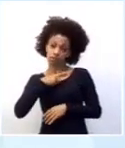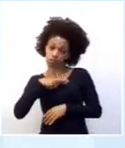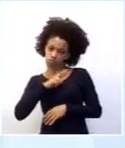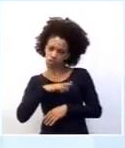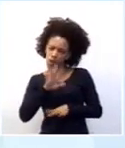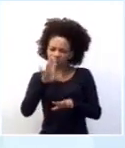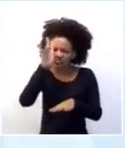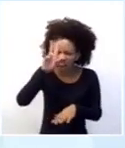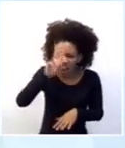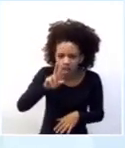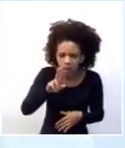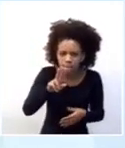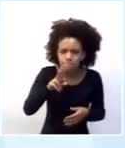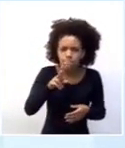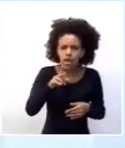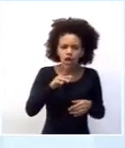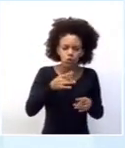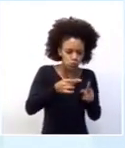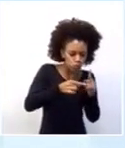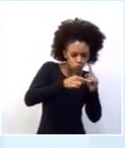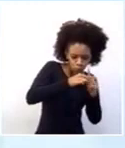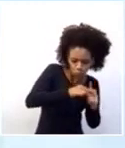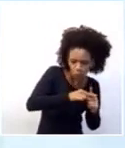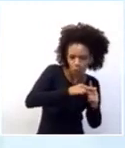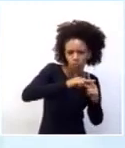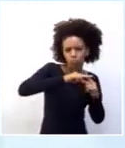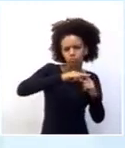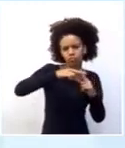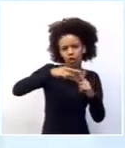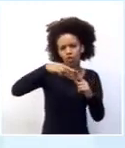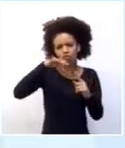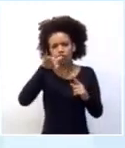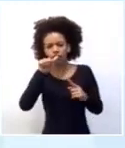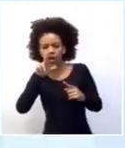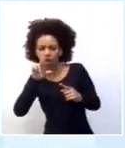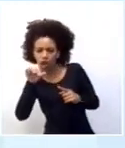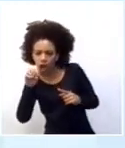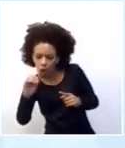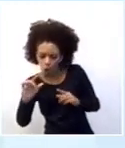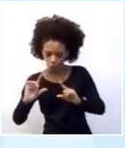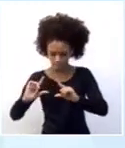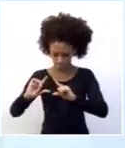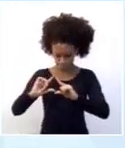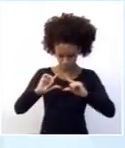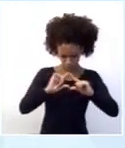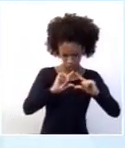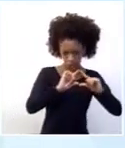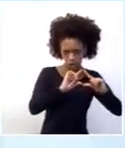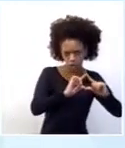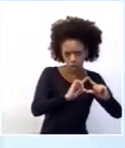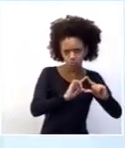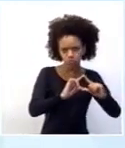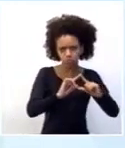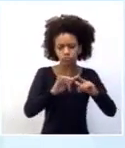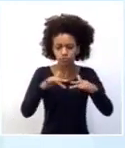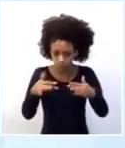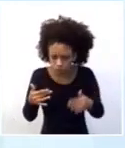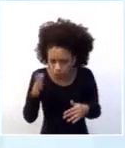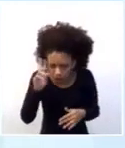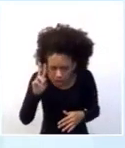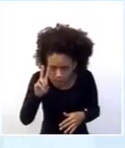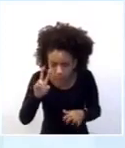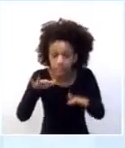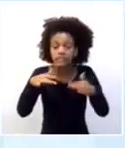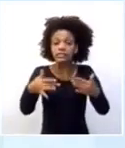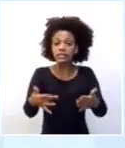dos túmulos, dos faraós, que tinham lá as pirâmides no Vale dos Reis? O que acontece? Eles escreviam nas pedras, né,